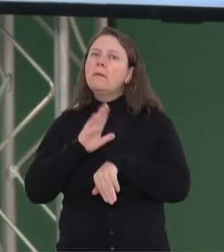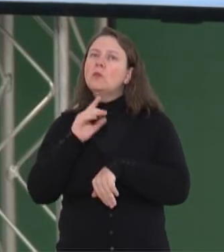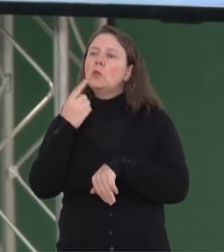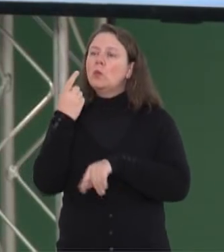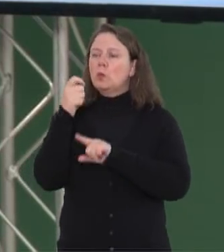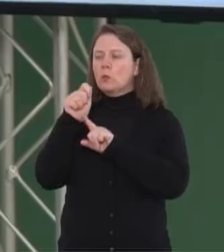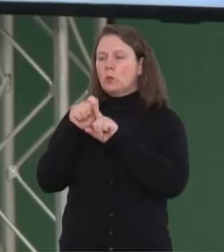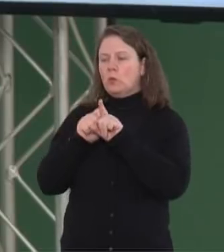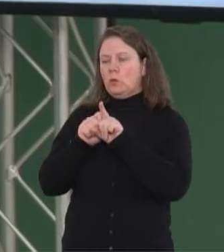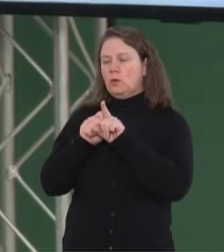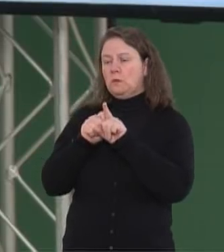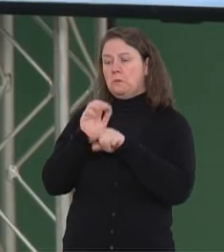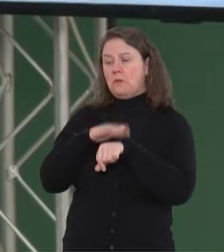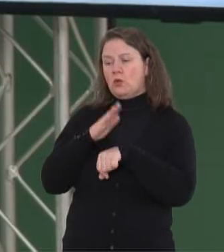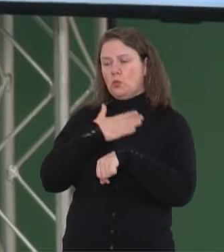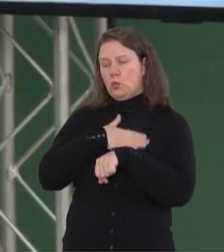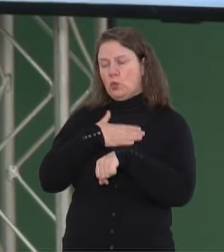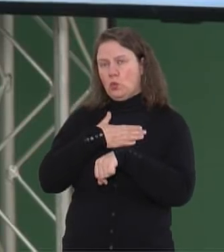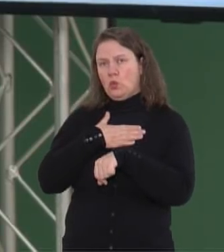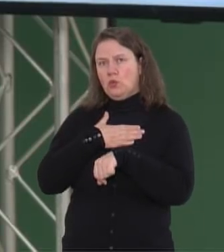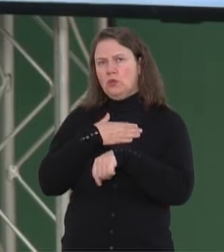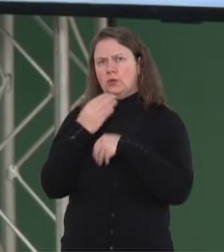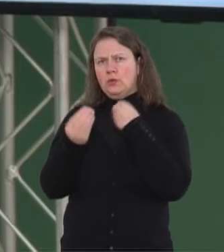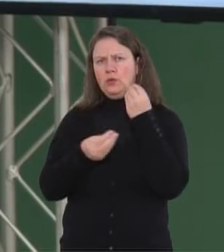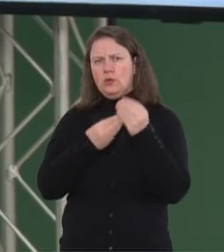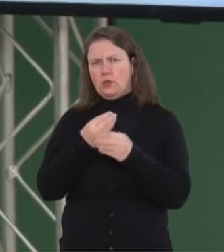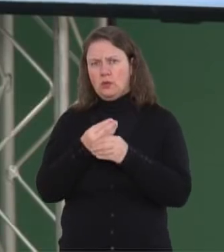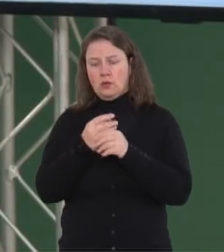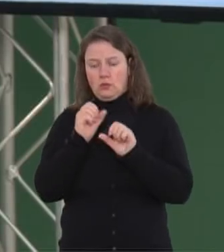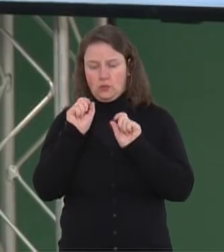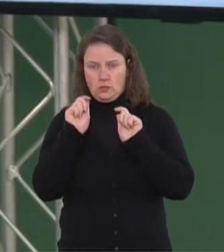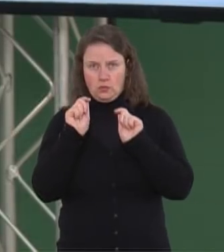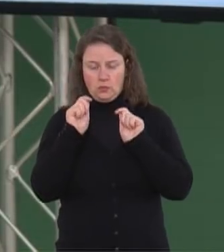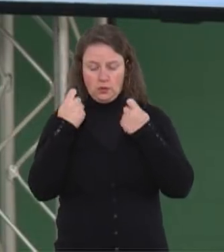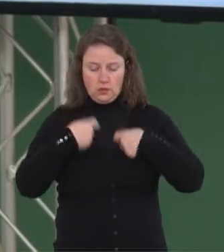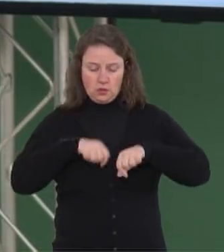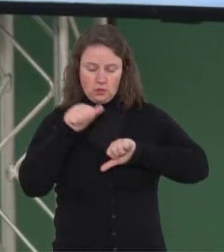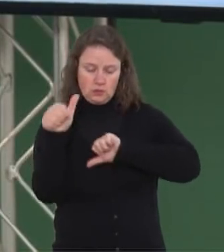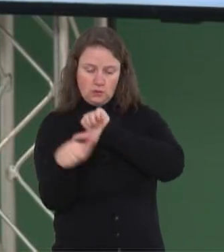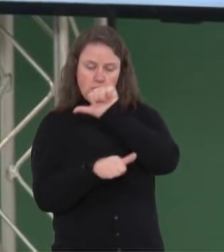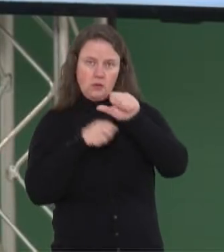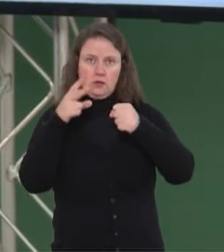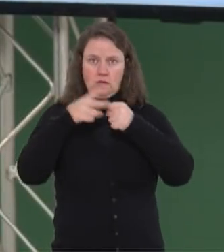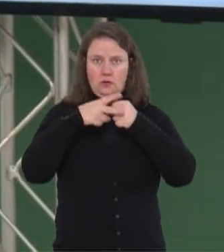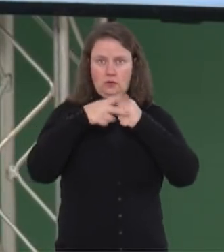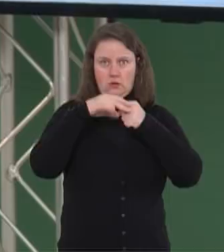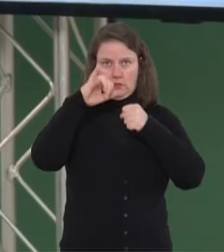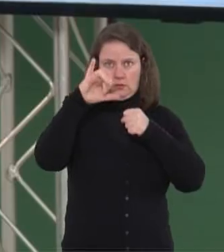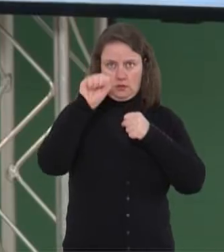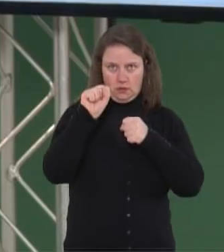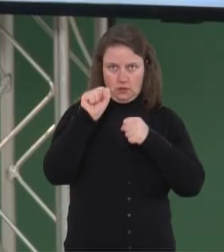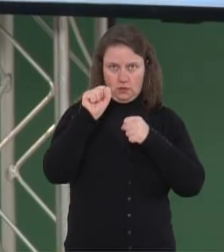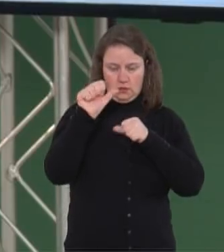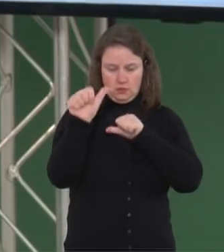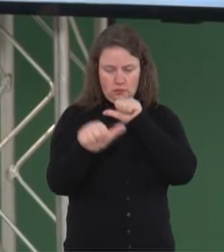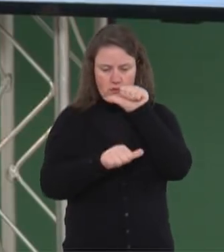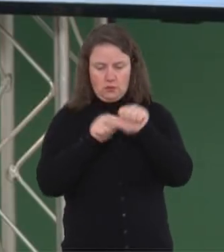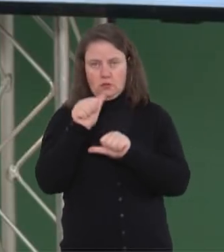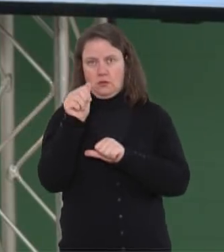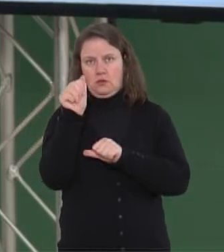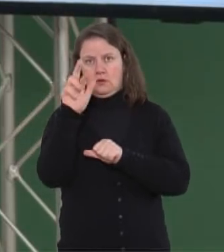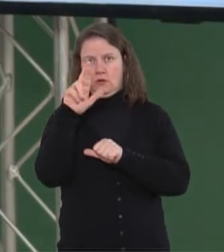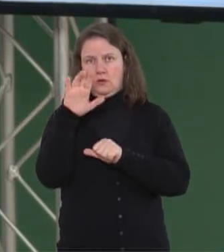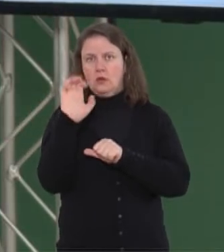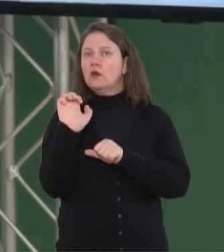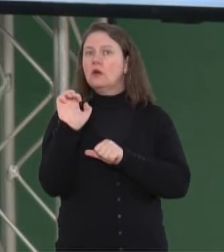iria fazer? Nós iríamos trocar o verbo is pelo verbo are, lembram que ele é